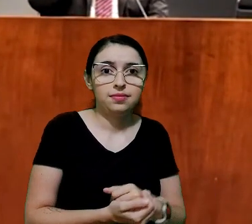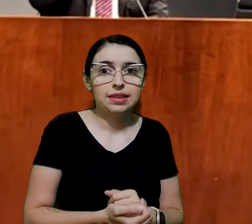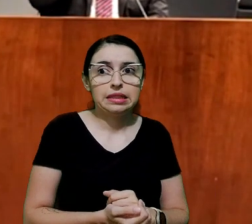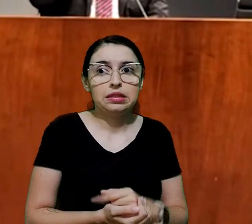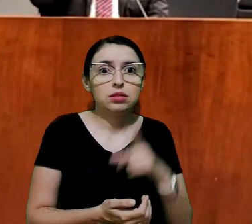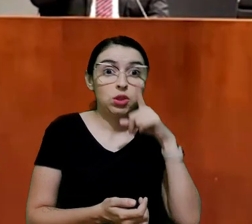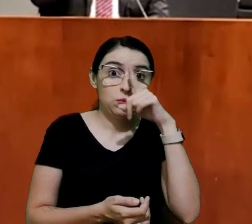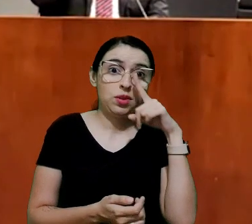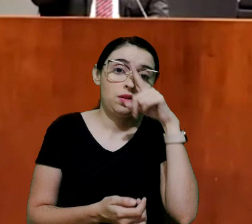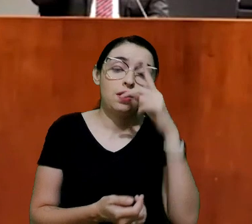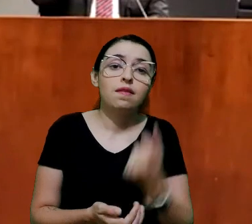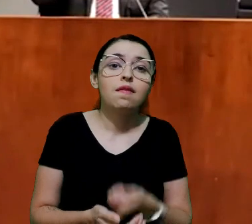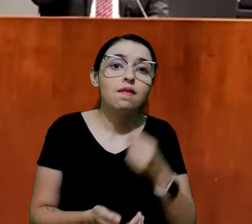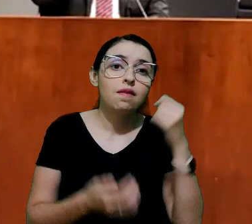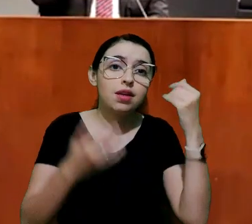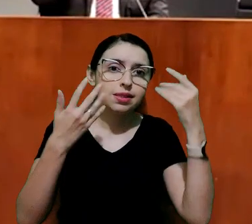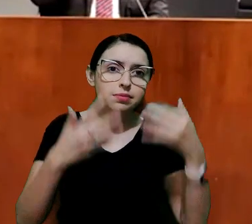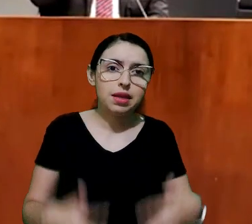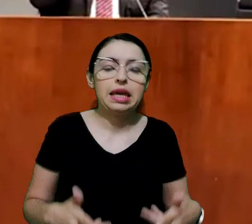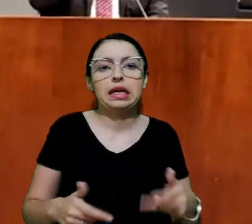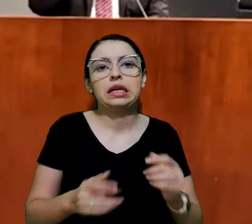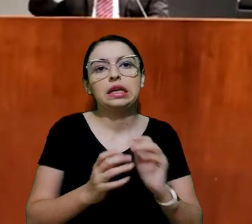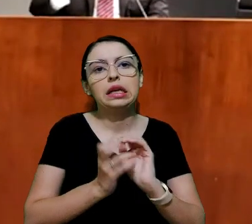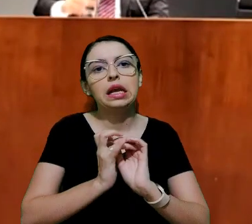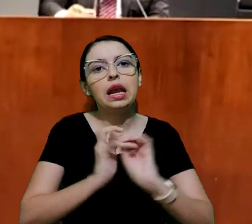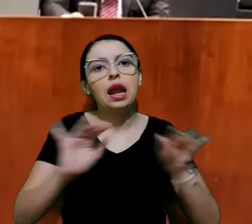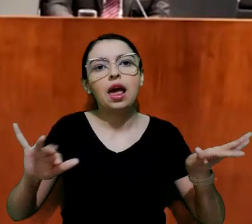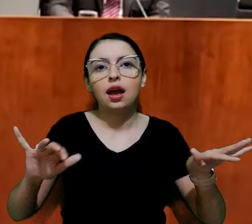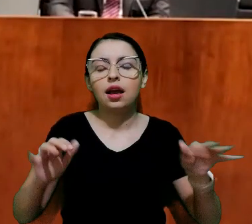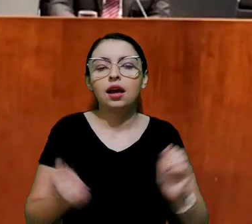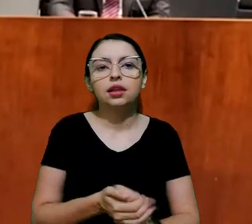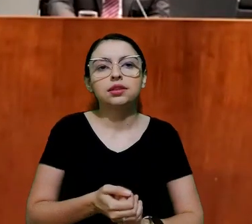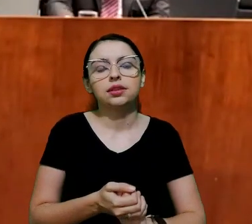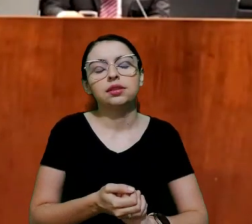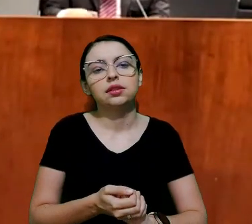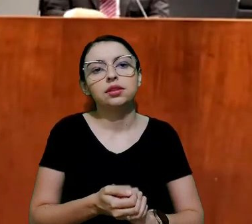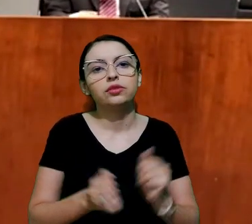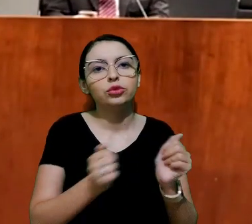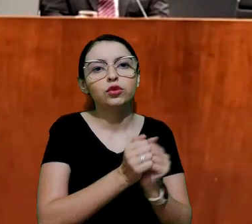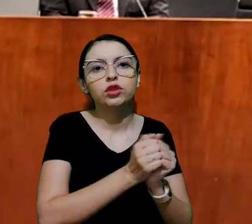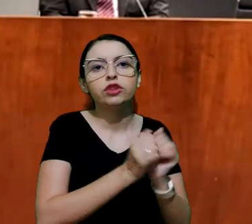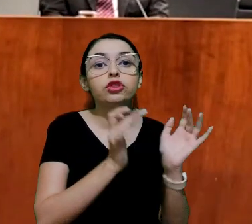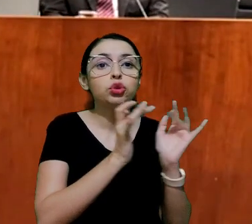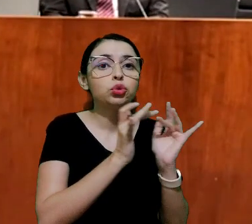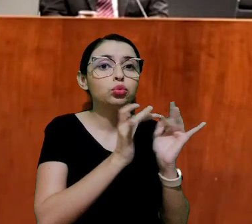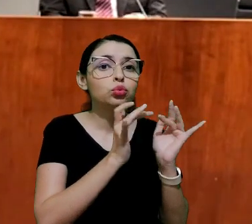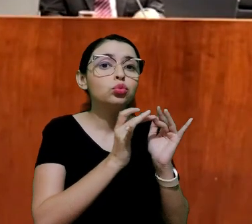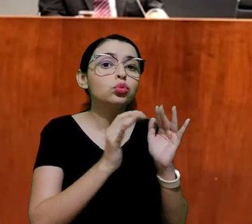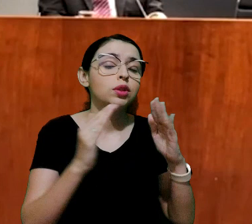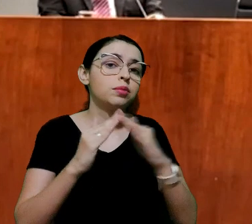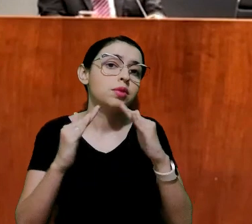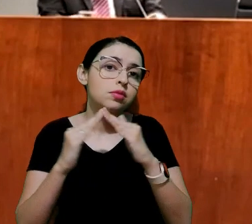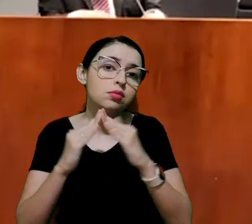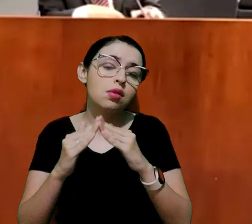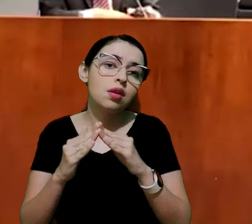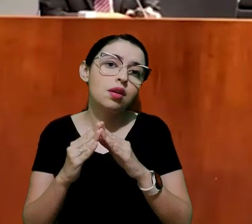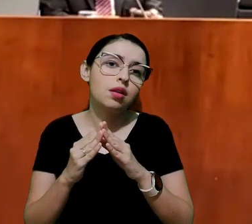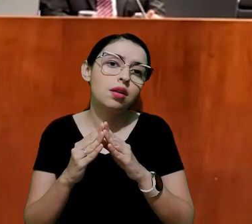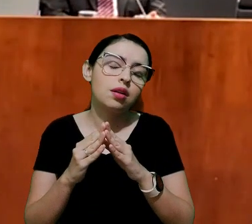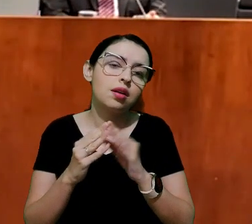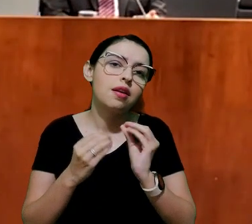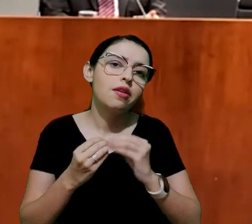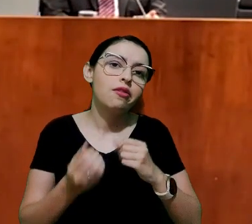pessoas que se declaram divorciadas, mas vivem em união estável, e, na verdade, elas dispõem de